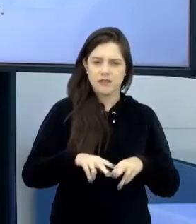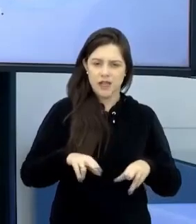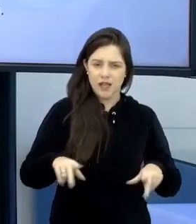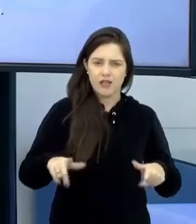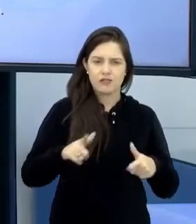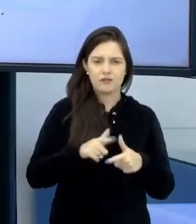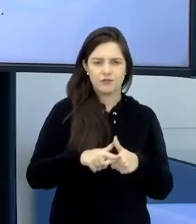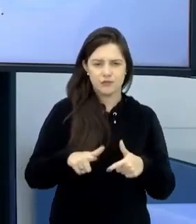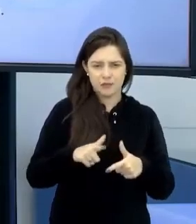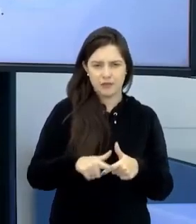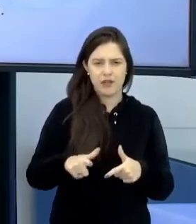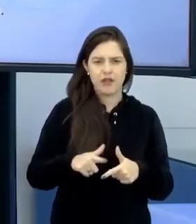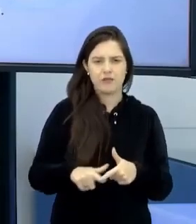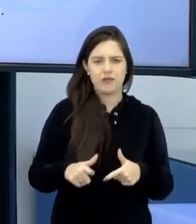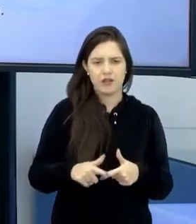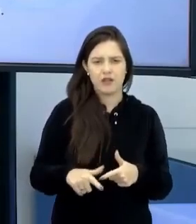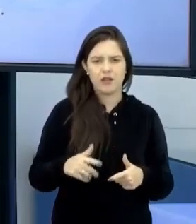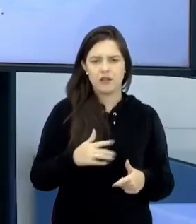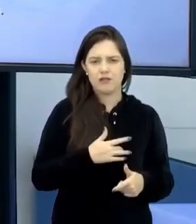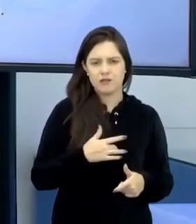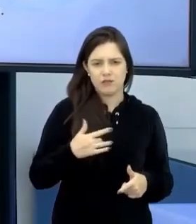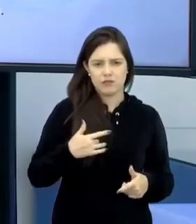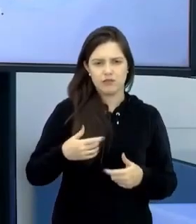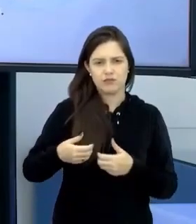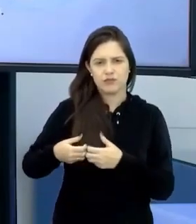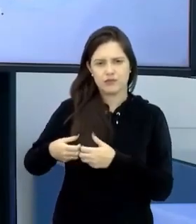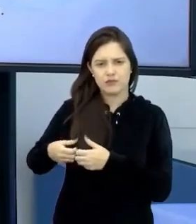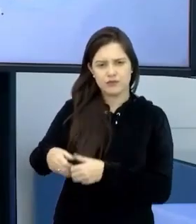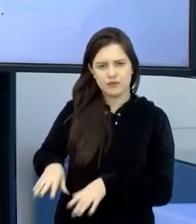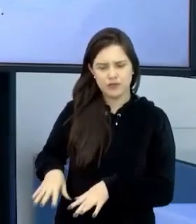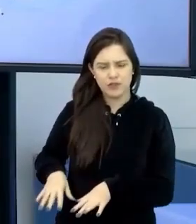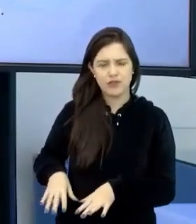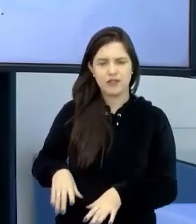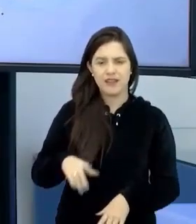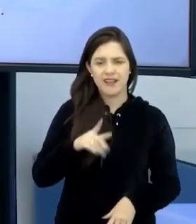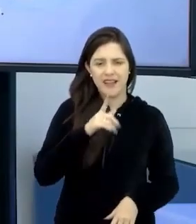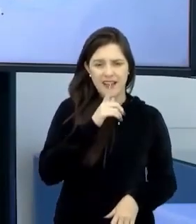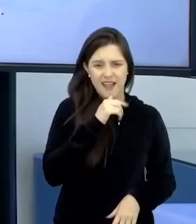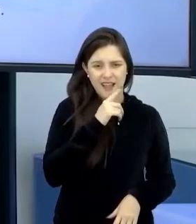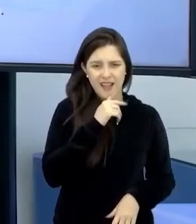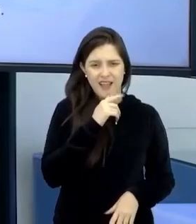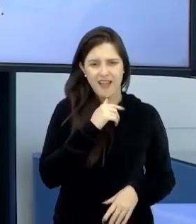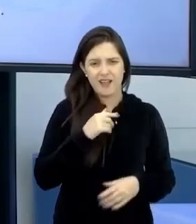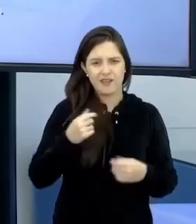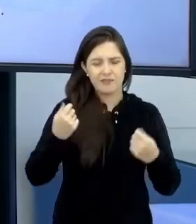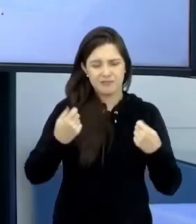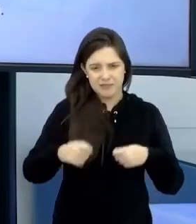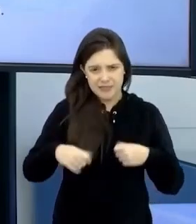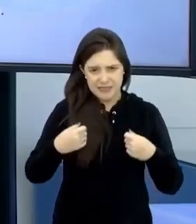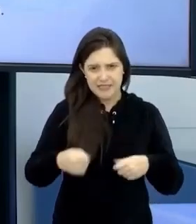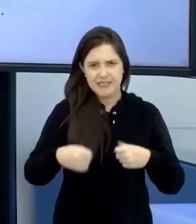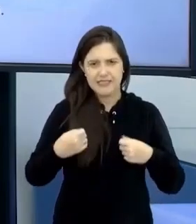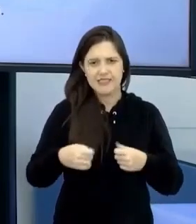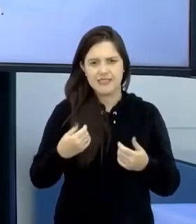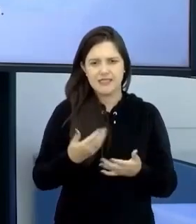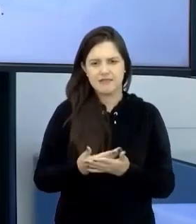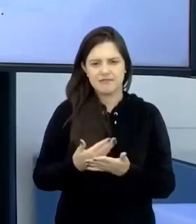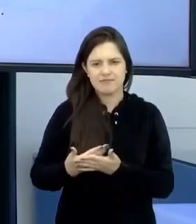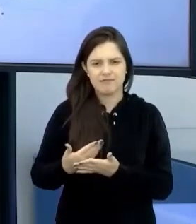de saúde. Tá? Por que a água tem que ser falada, tem que ser estudada? Porque ela é um composto